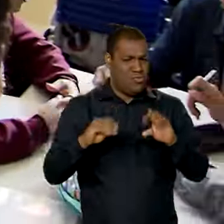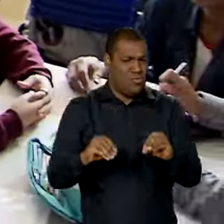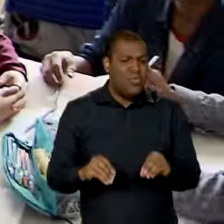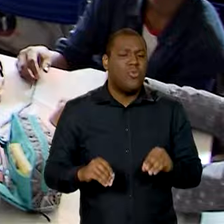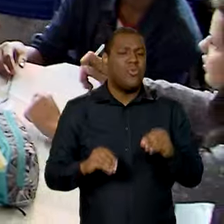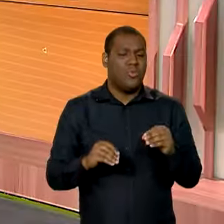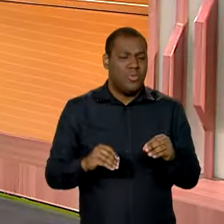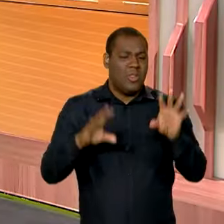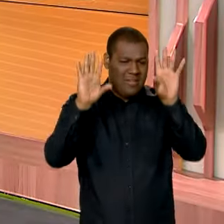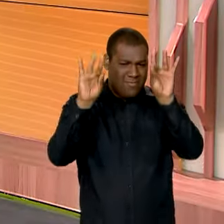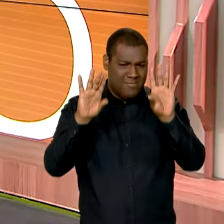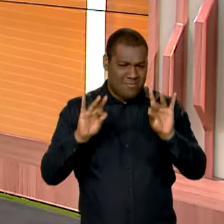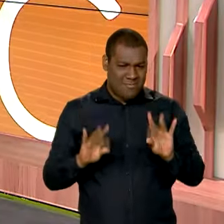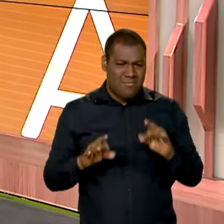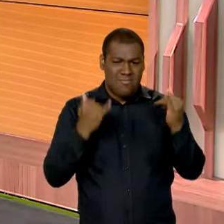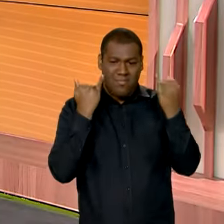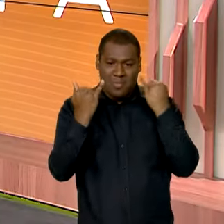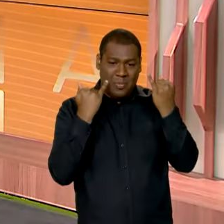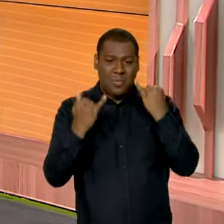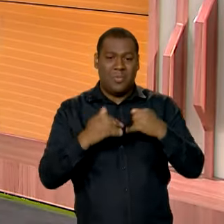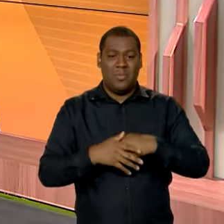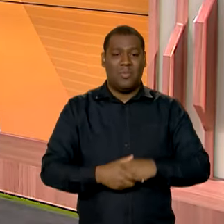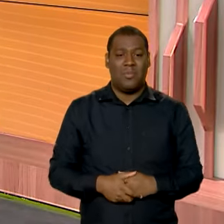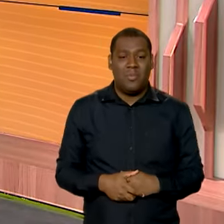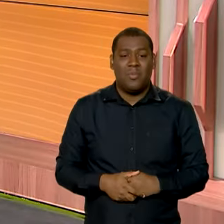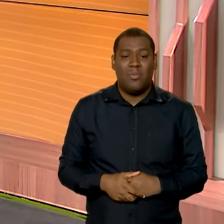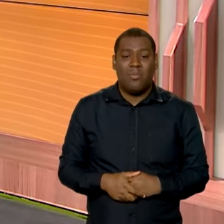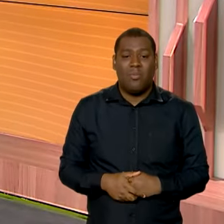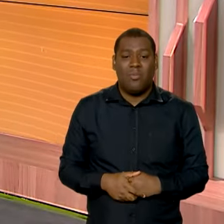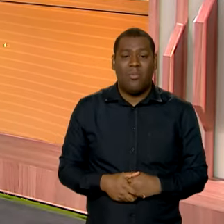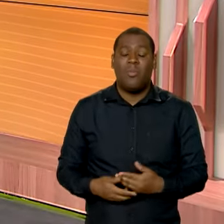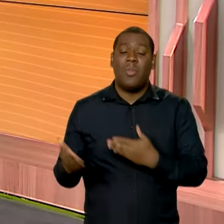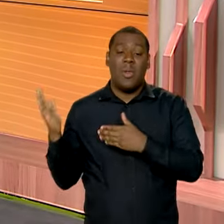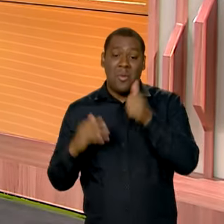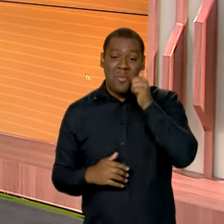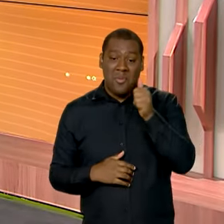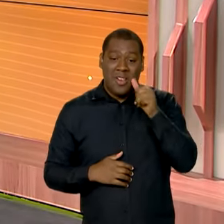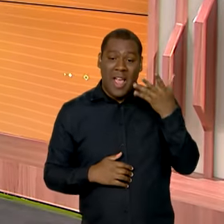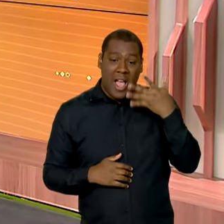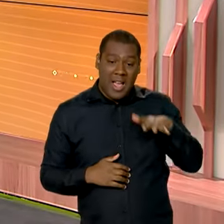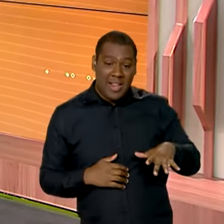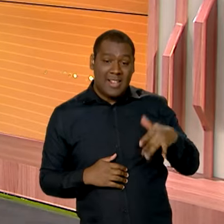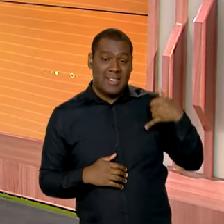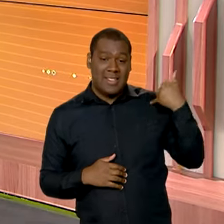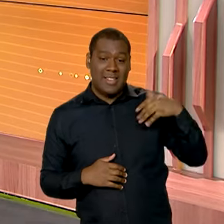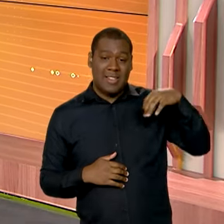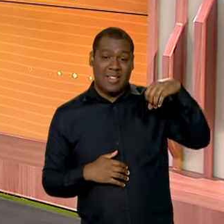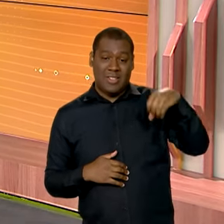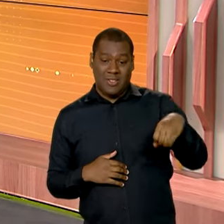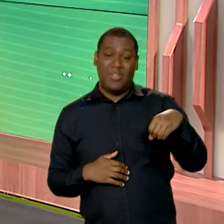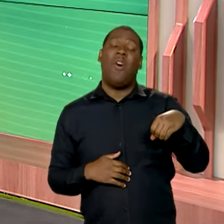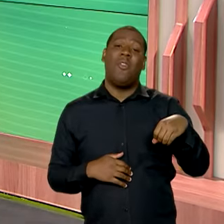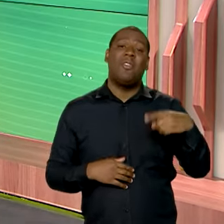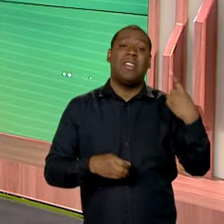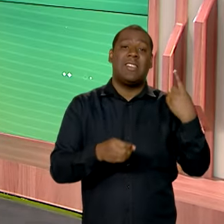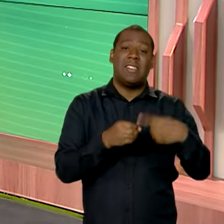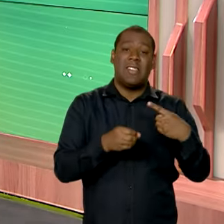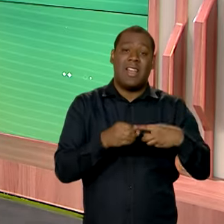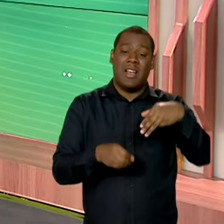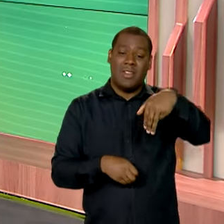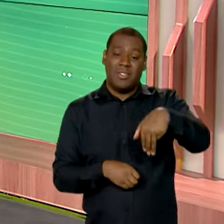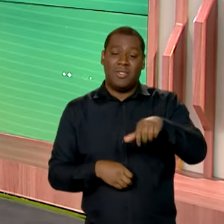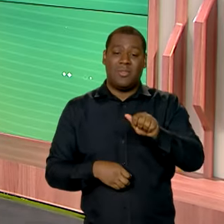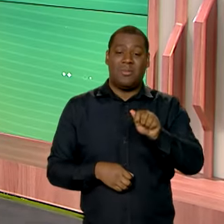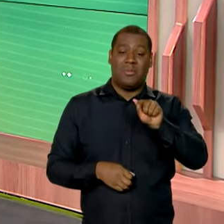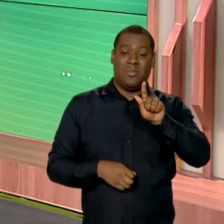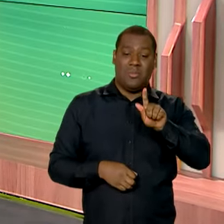explicadinho e divulgado. Pois é, e você viu que essa participante da Olimpíada de Matemática, ela é de Magé, no Rio de Janeiro.